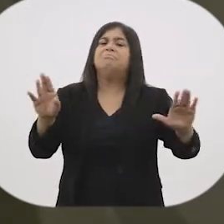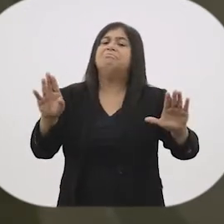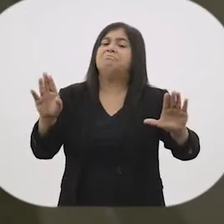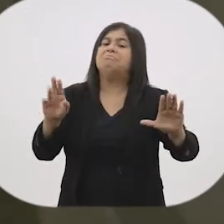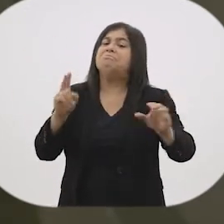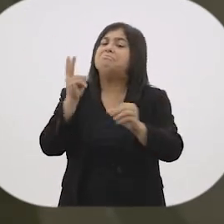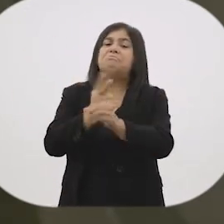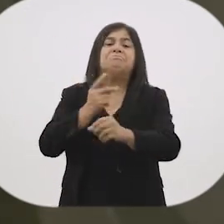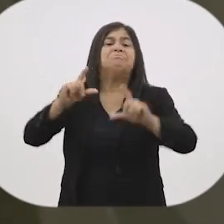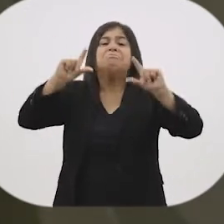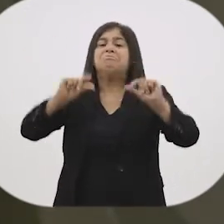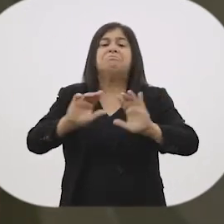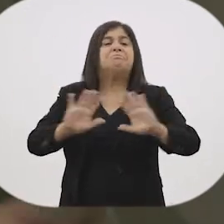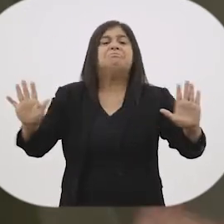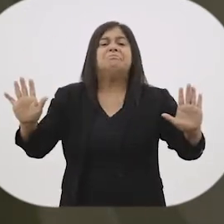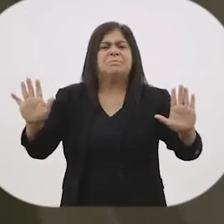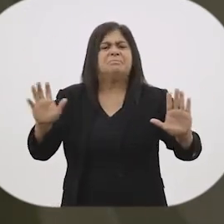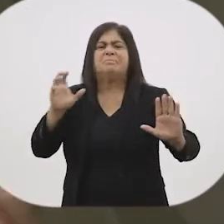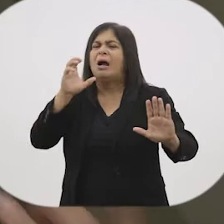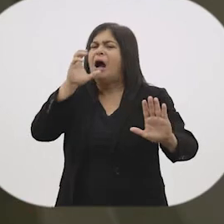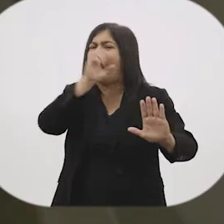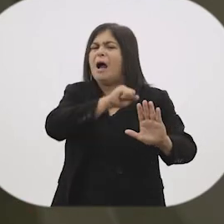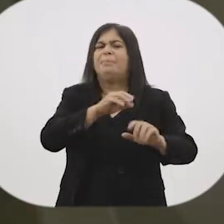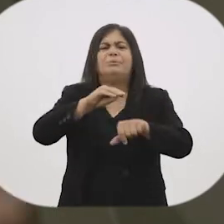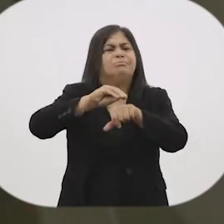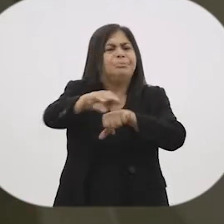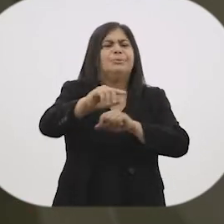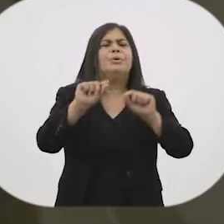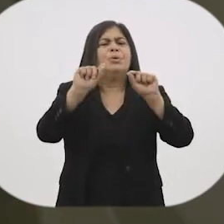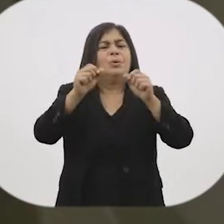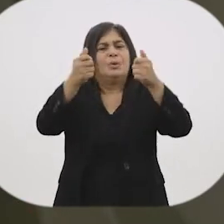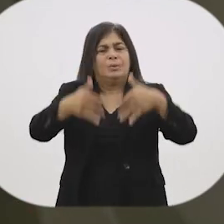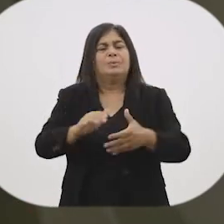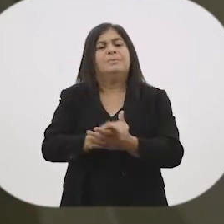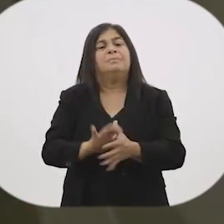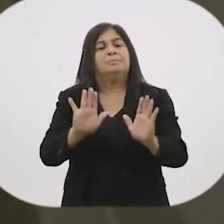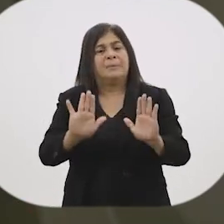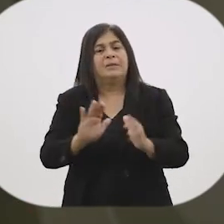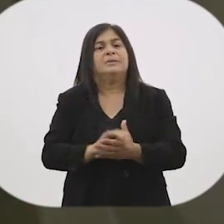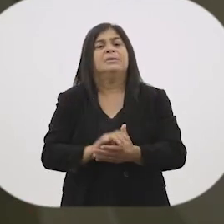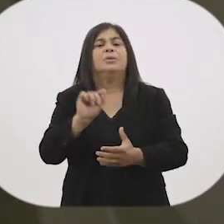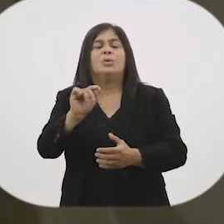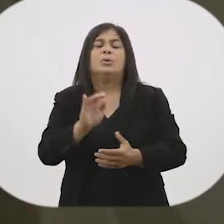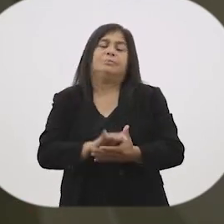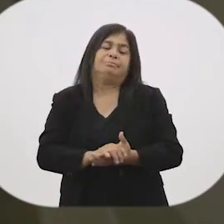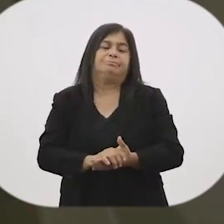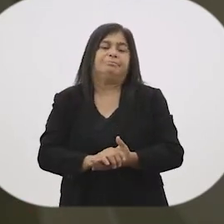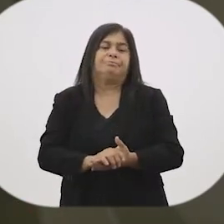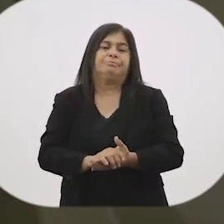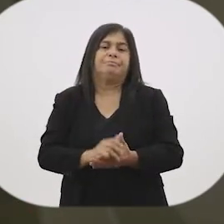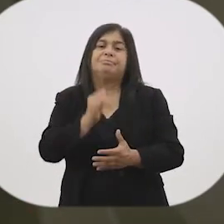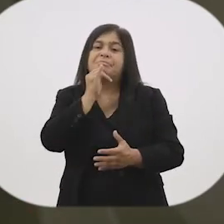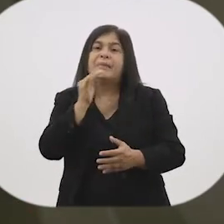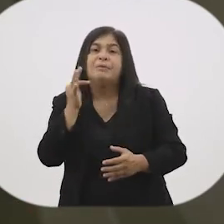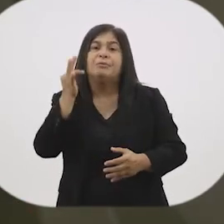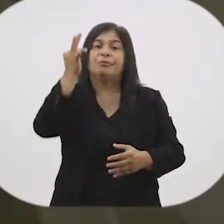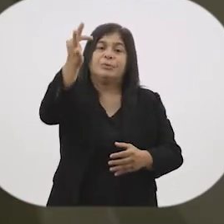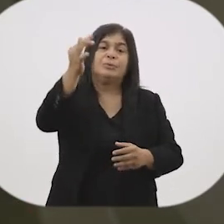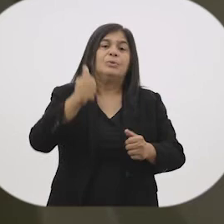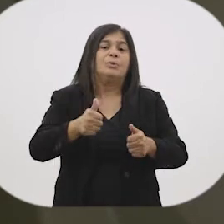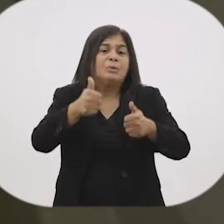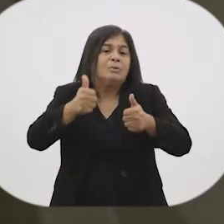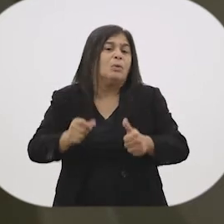isso é assim imediatamente o que a gente pode dizer o que acontece agora também os reflexos no futuro